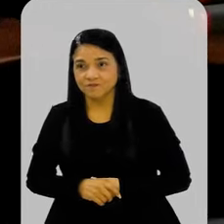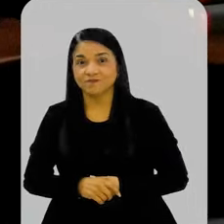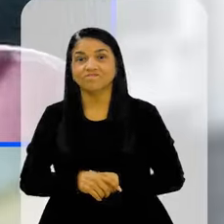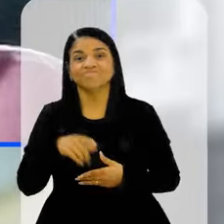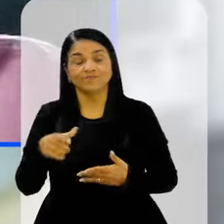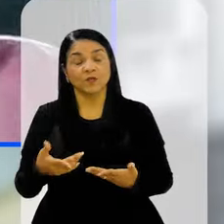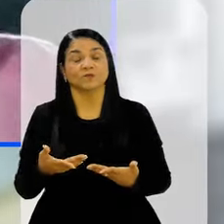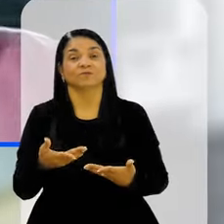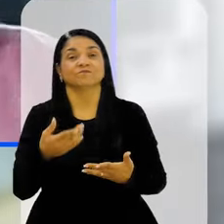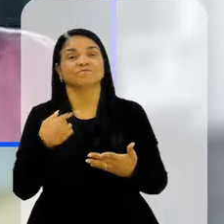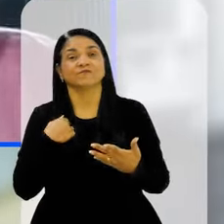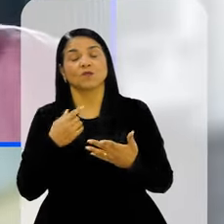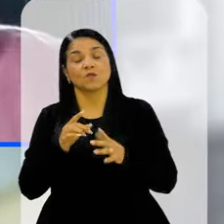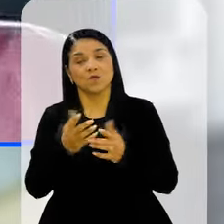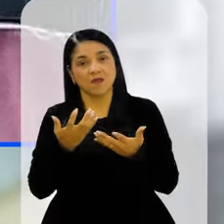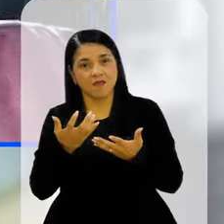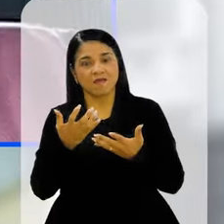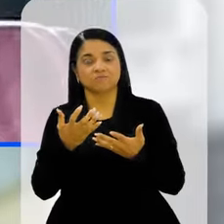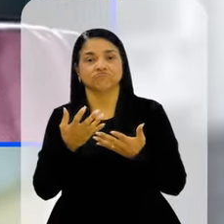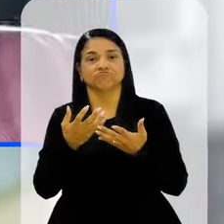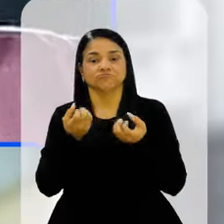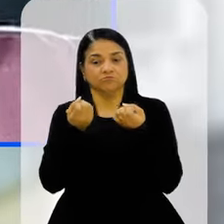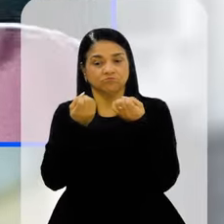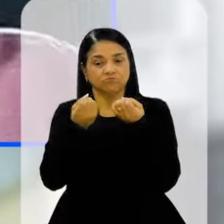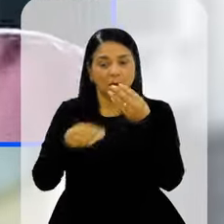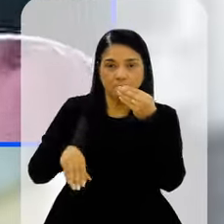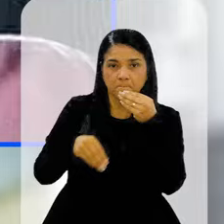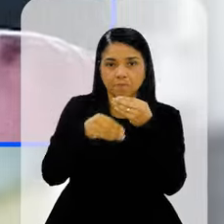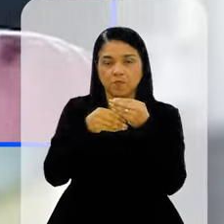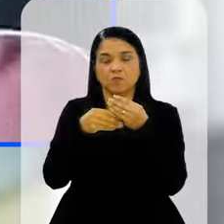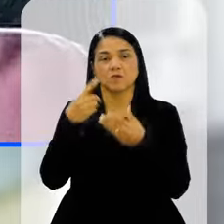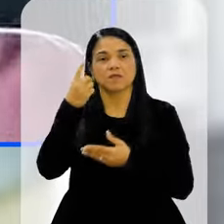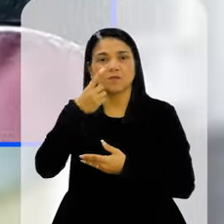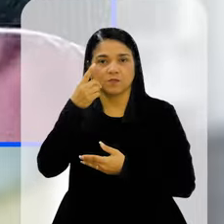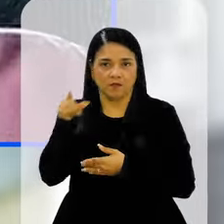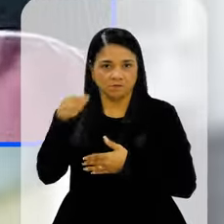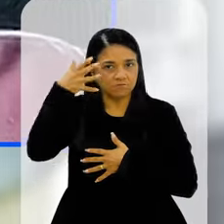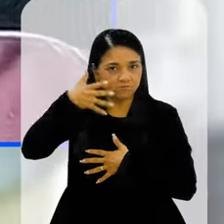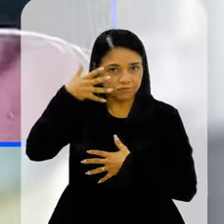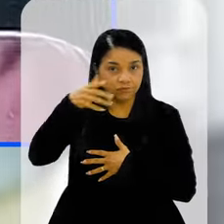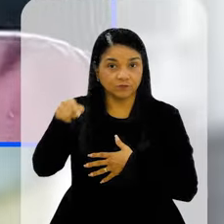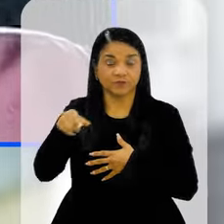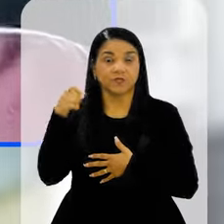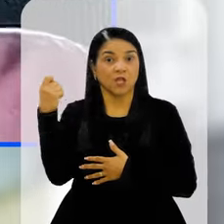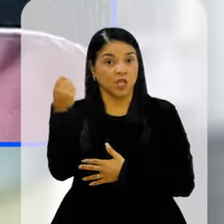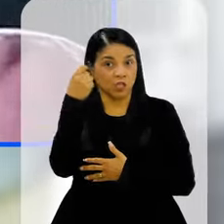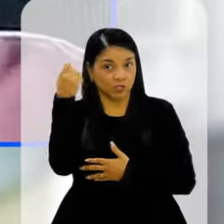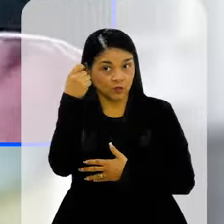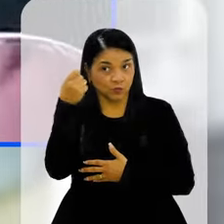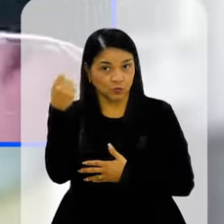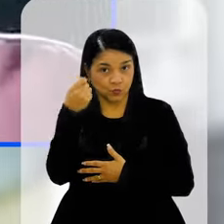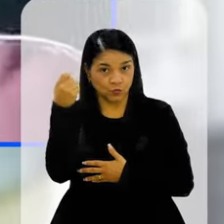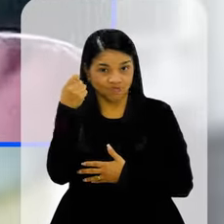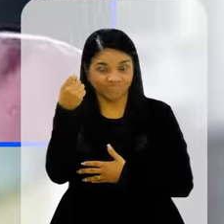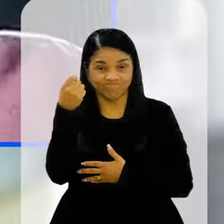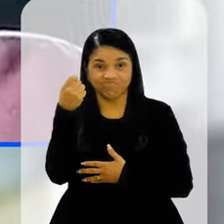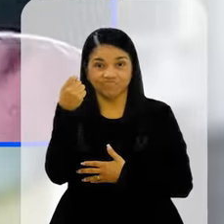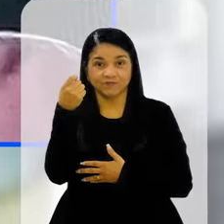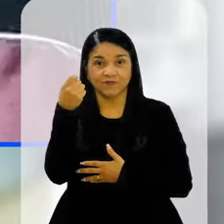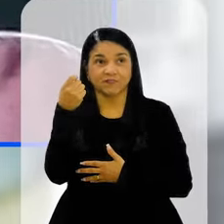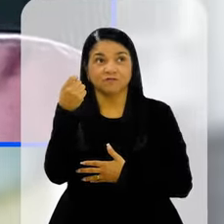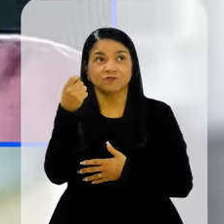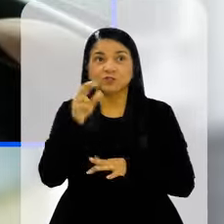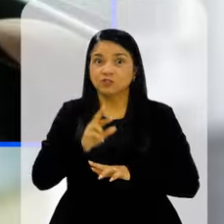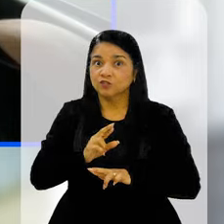infelizmente. Antes de mais nada, eu queria só reforçar o que a deputada Germelau falou. Primeiro que Rio Grande do Sul,